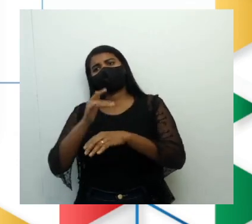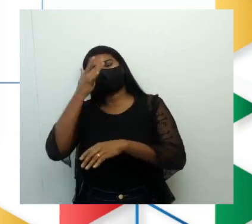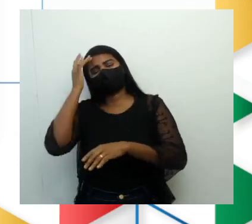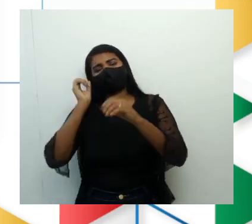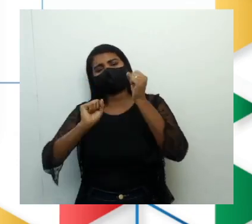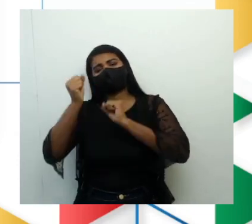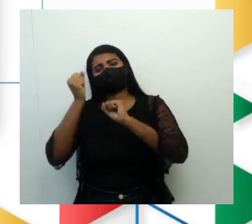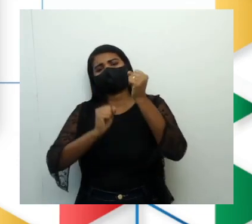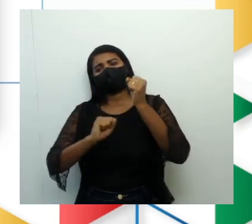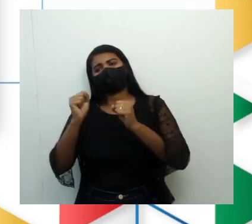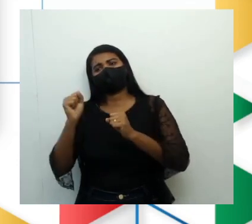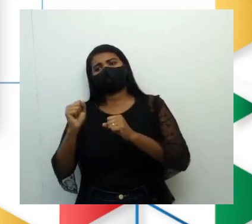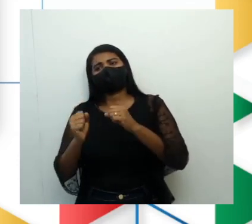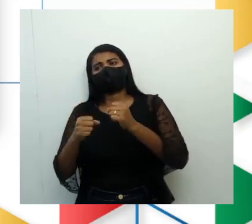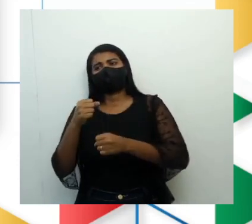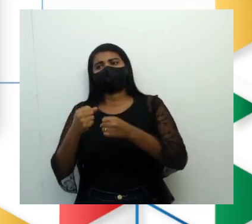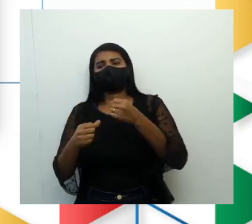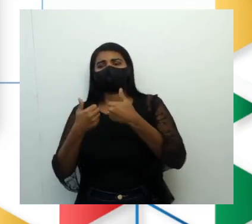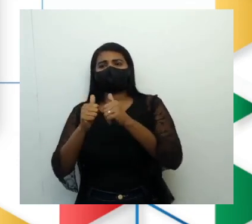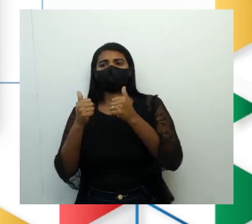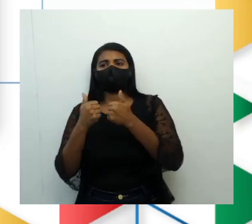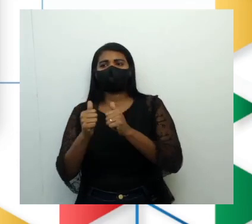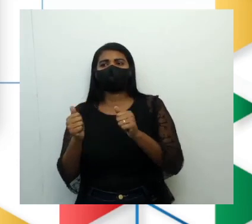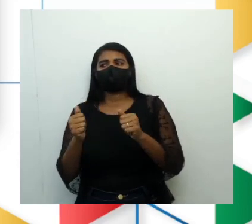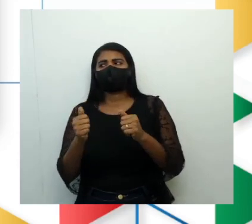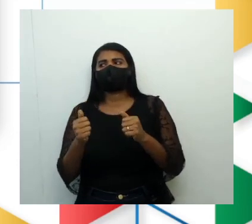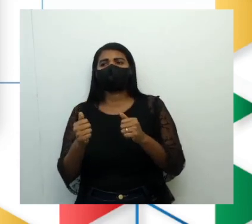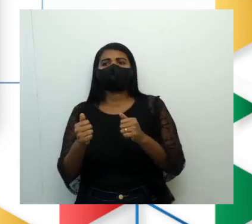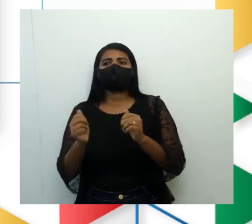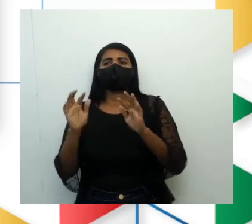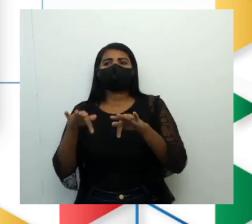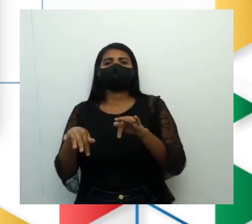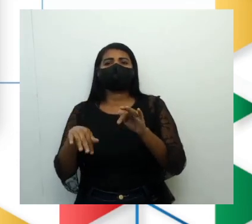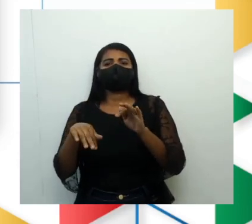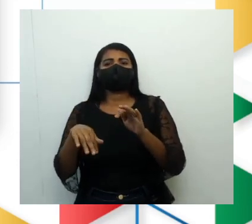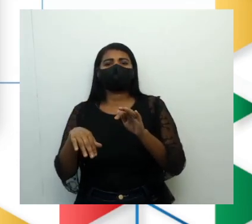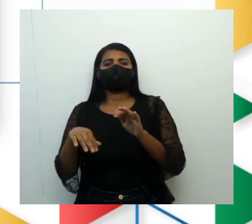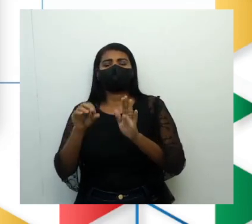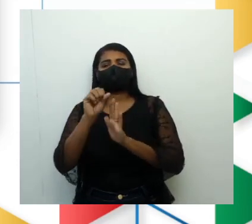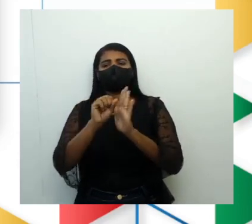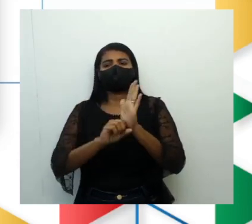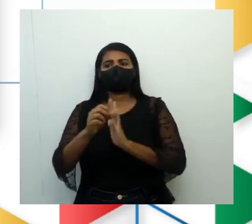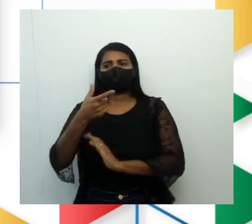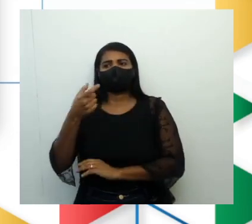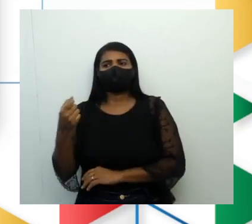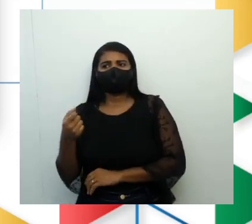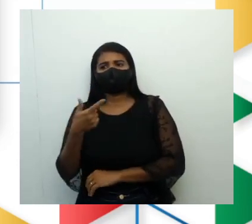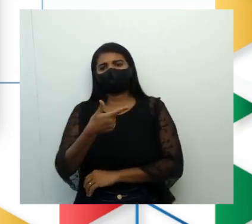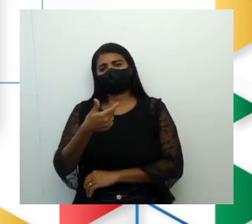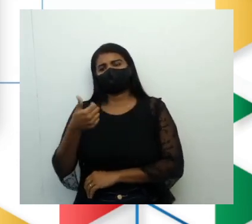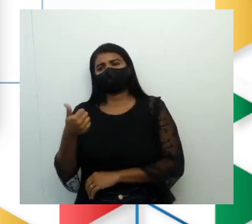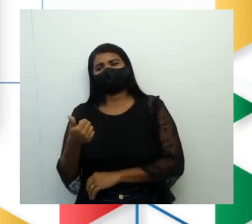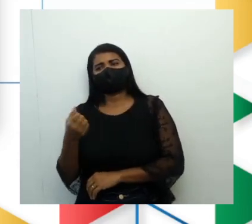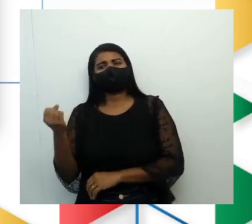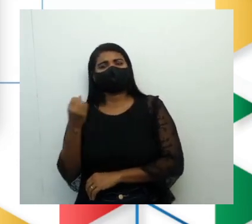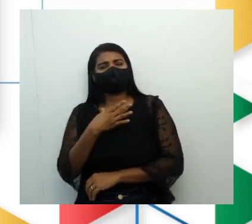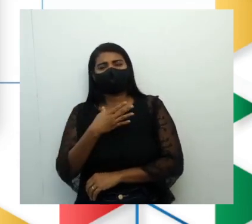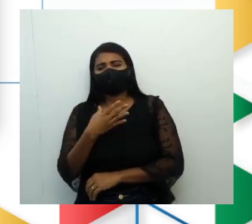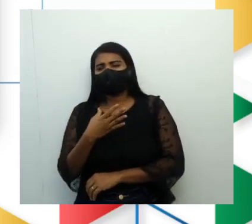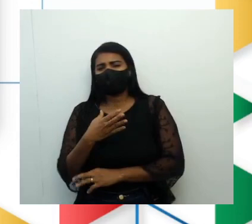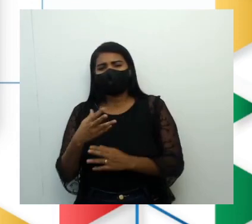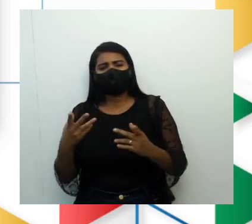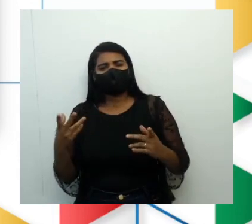industrial dos transportes, meus amores. Final do século XX para início do século XXI que nós somos? Outras modernizadas cada vez mais,